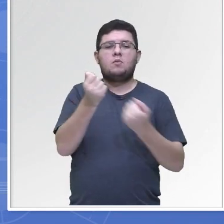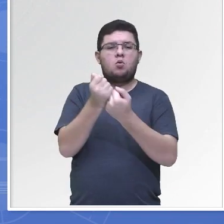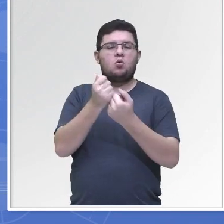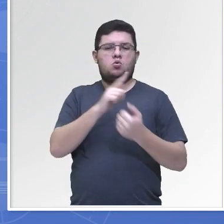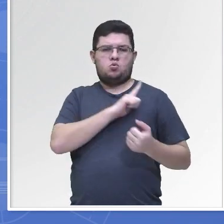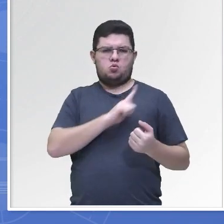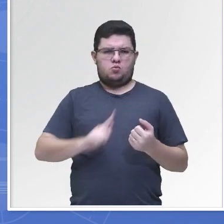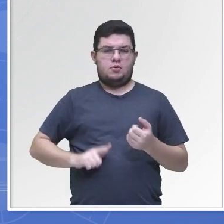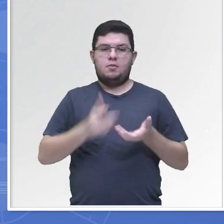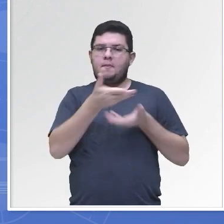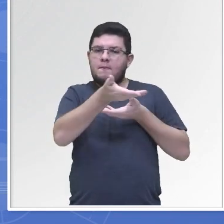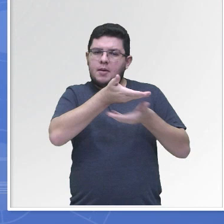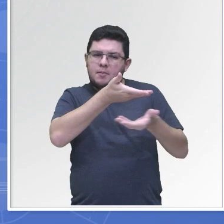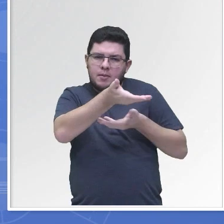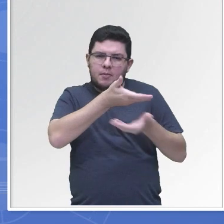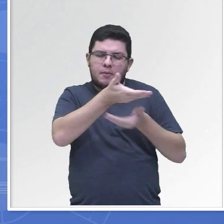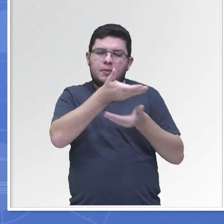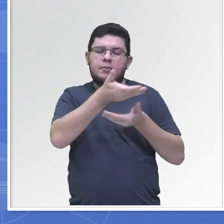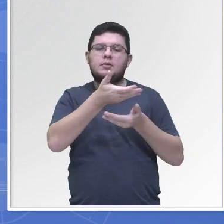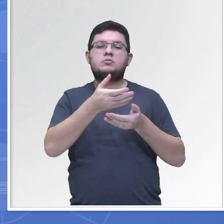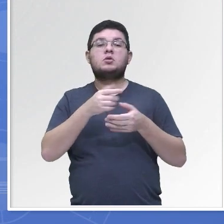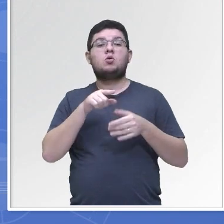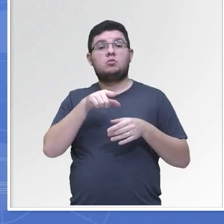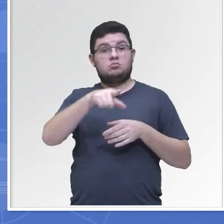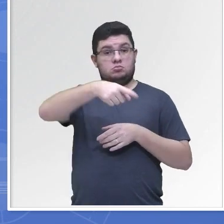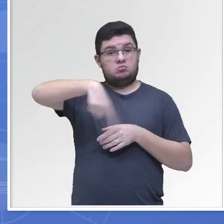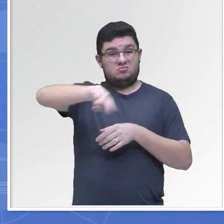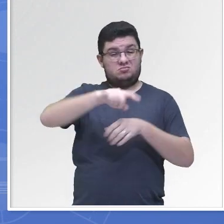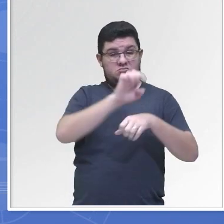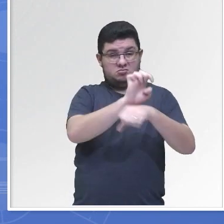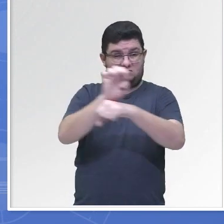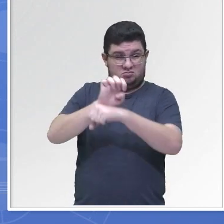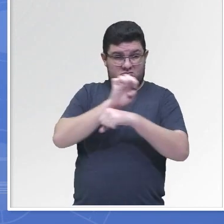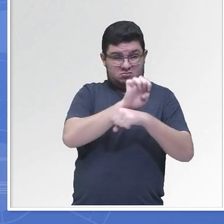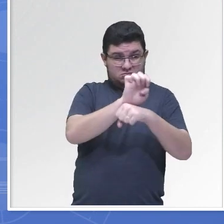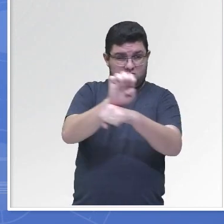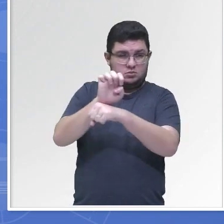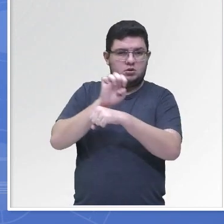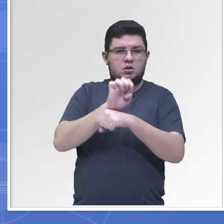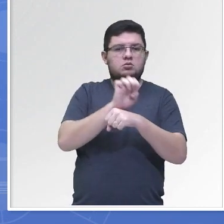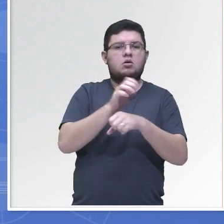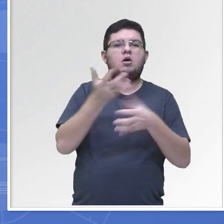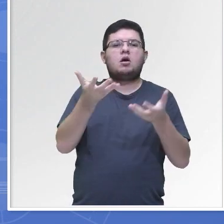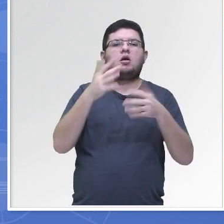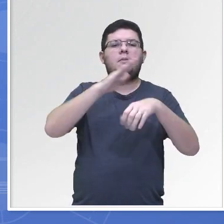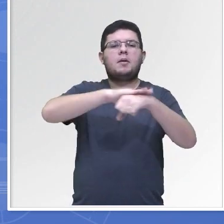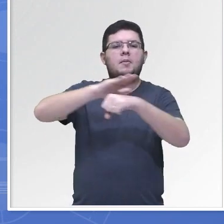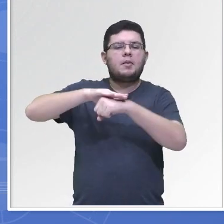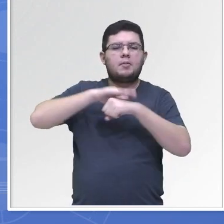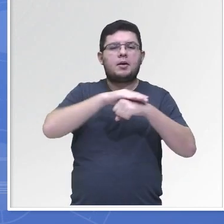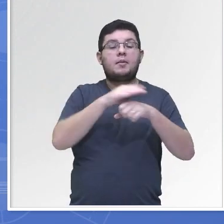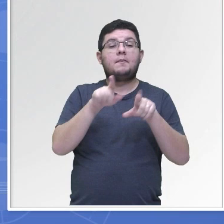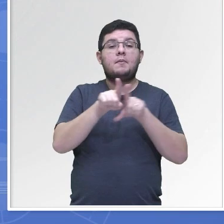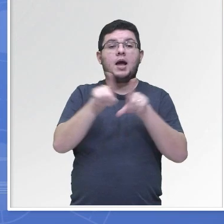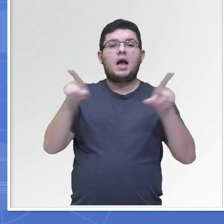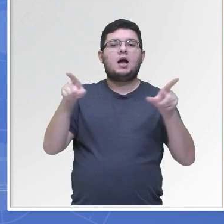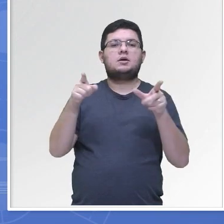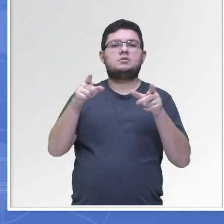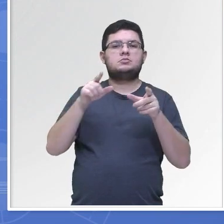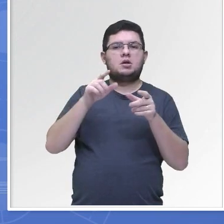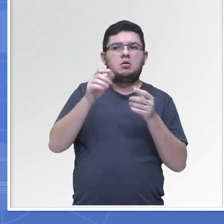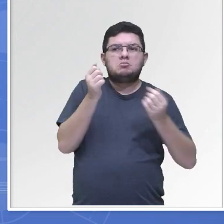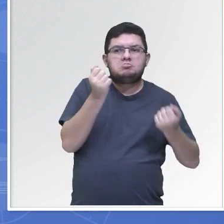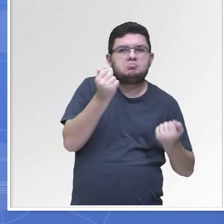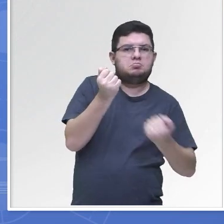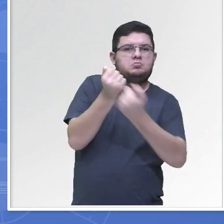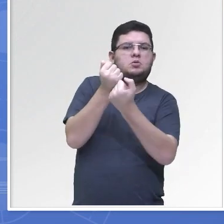da autonomia dos estados, os governadores elegiam uma bancada de deputados e senadores que apoiavam